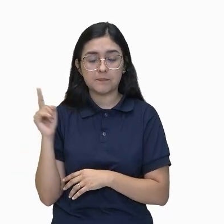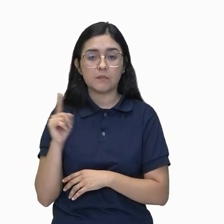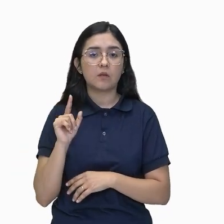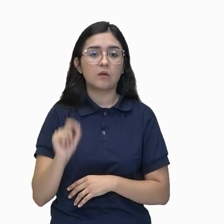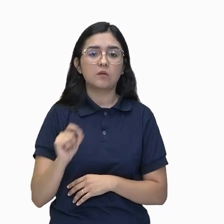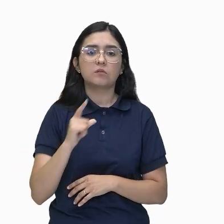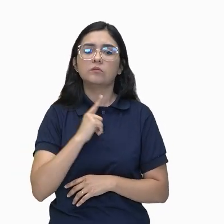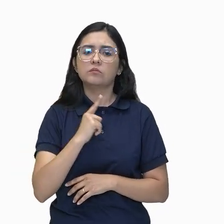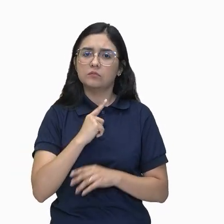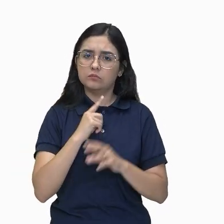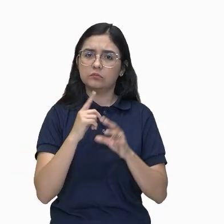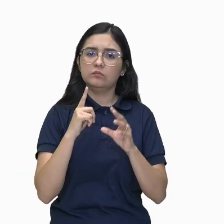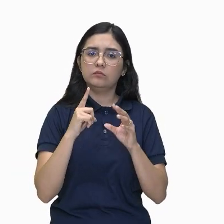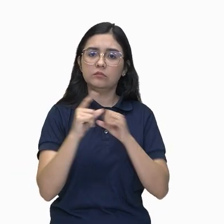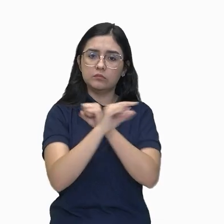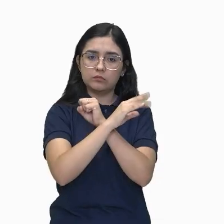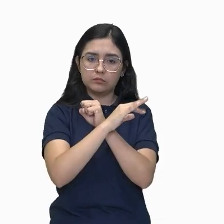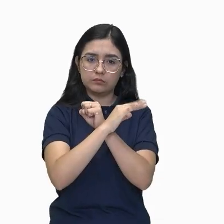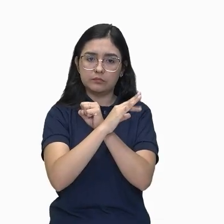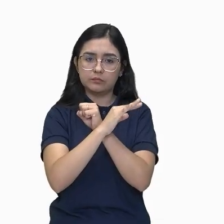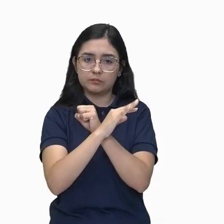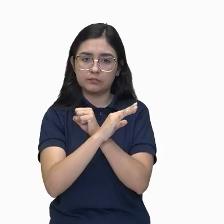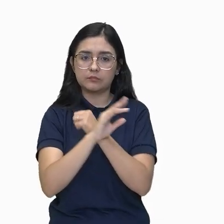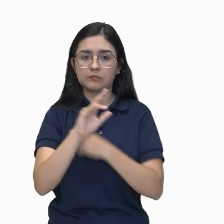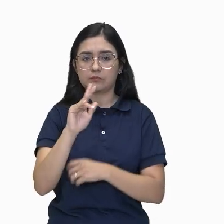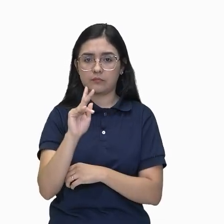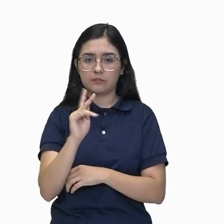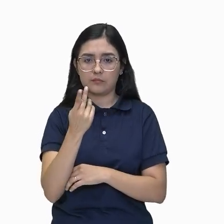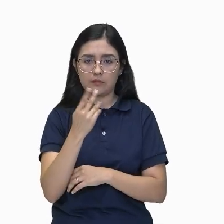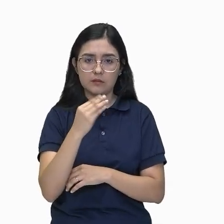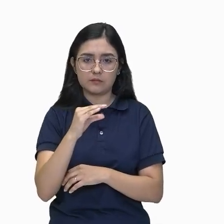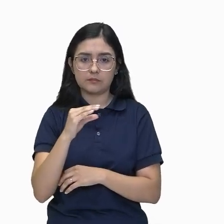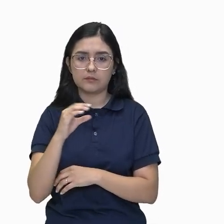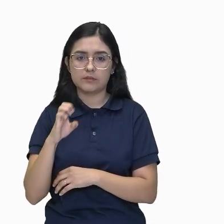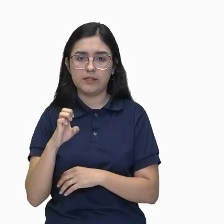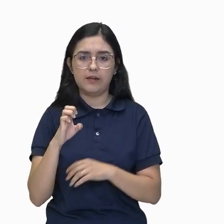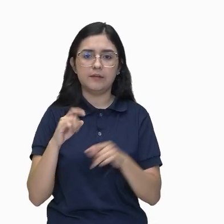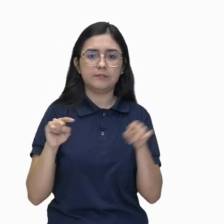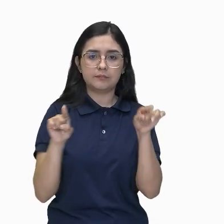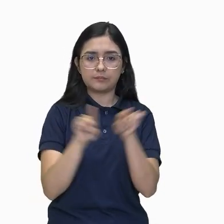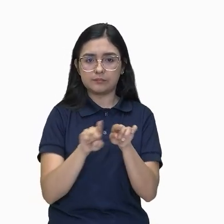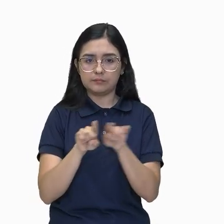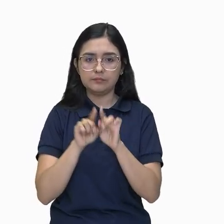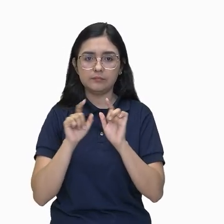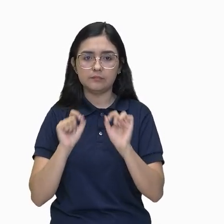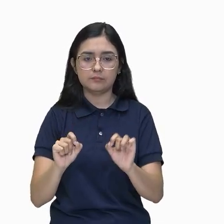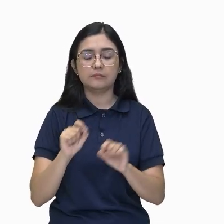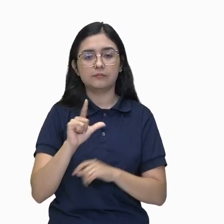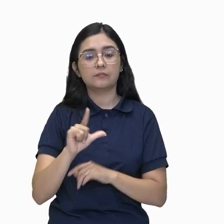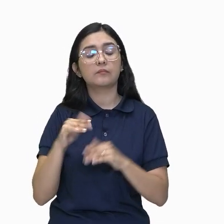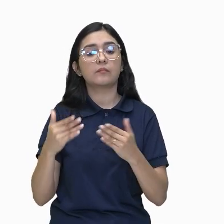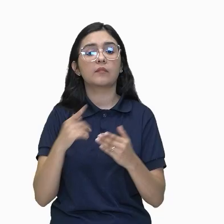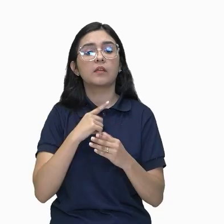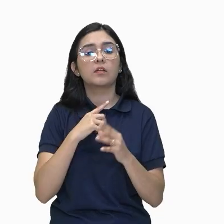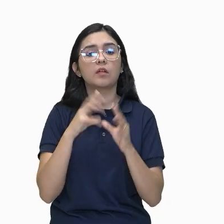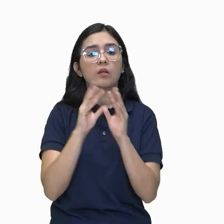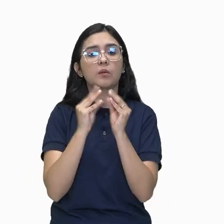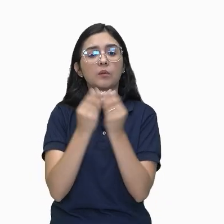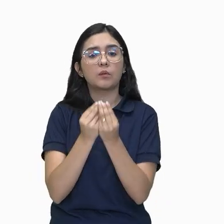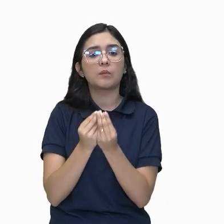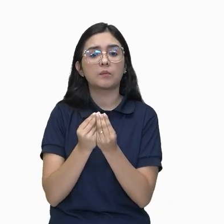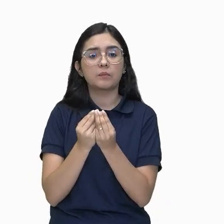um ácido HCl. Esse ele é um composto molecular, ou seja, na